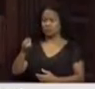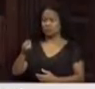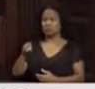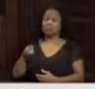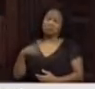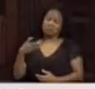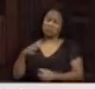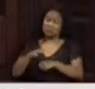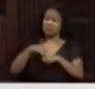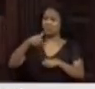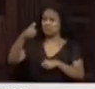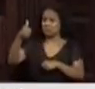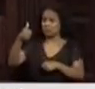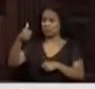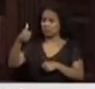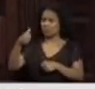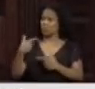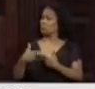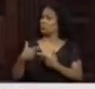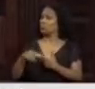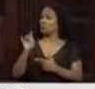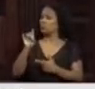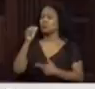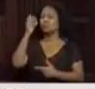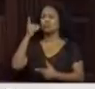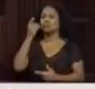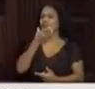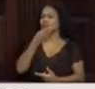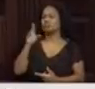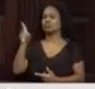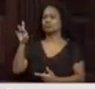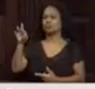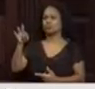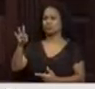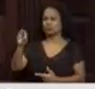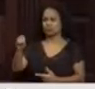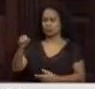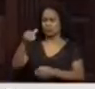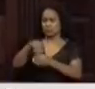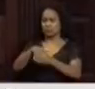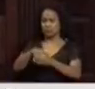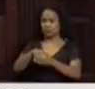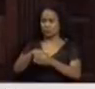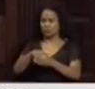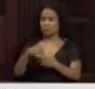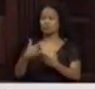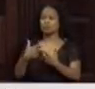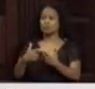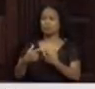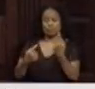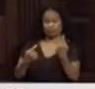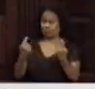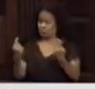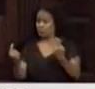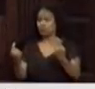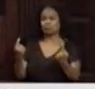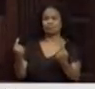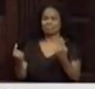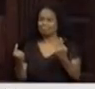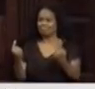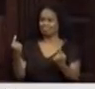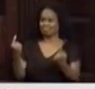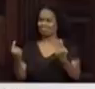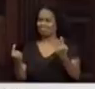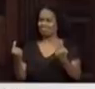melhor. Aliás, o Freixo só foi eleito porque foi o Crivella que ficou com ele para o segundo turno,